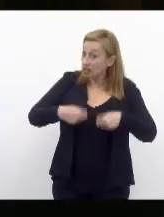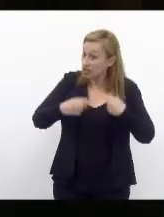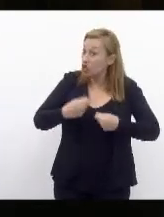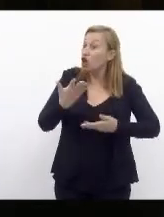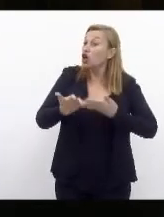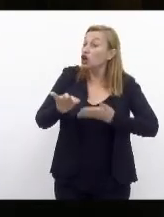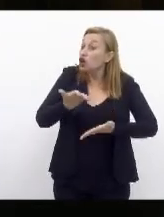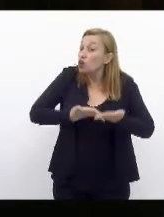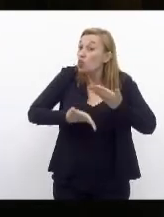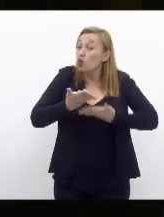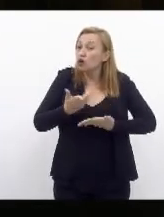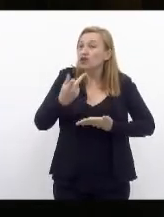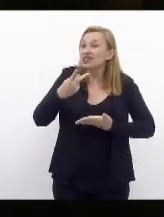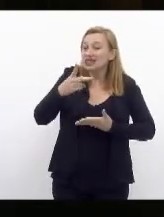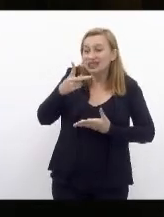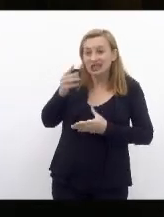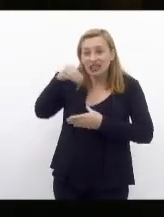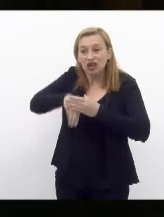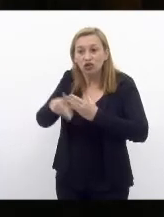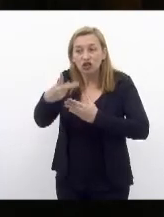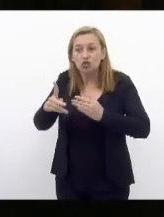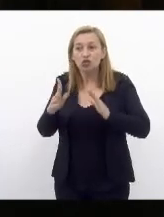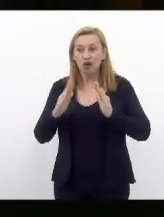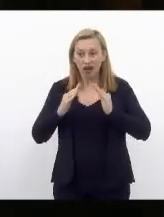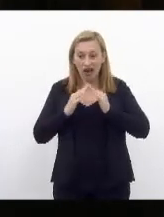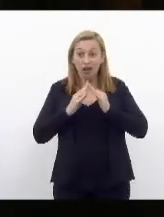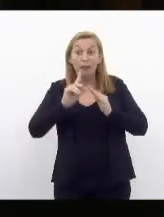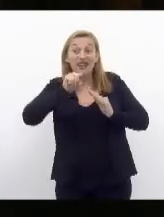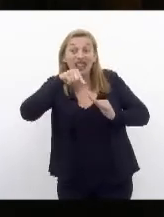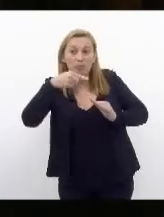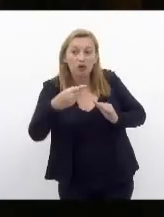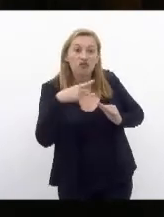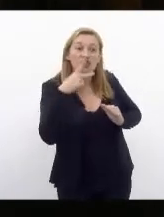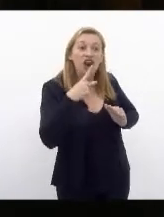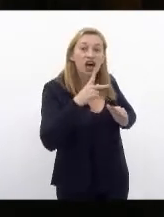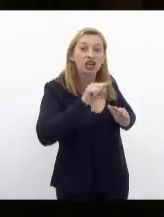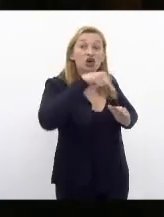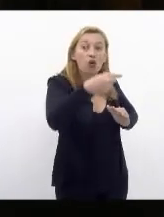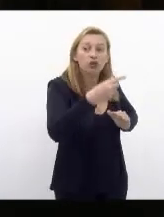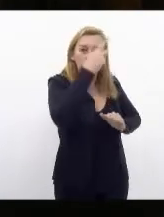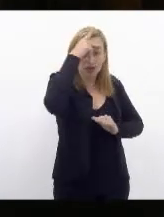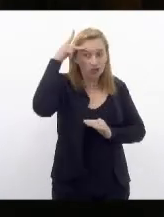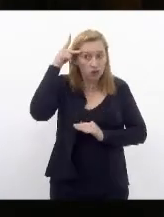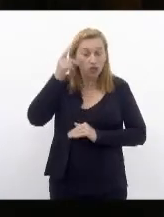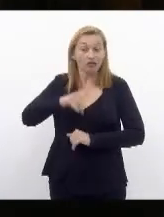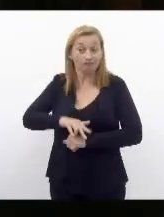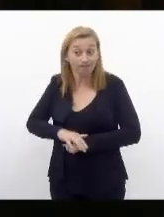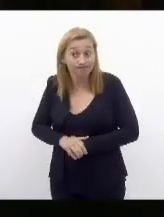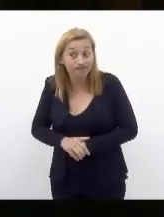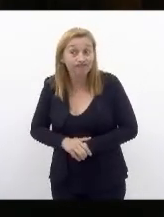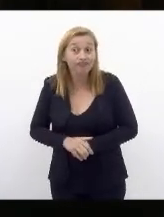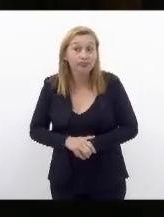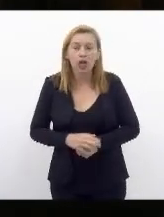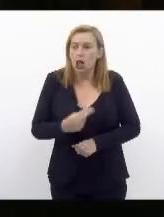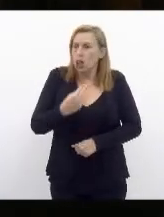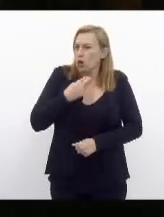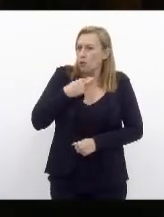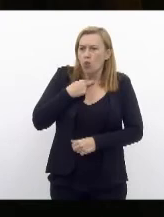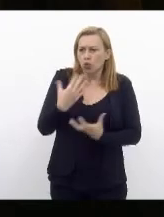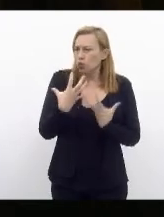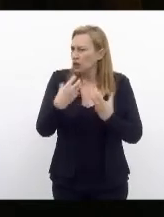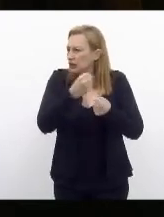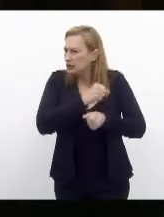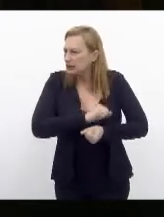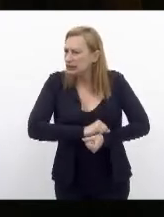cuide dentro de casa primeiro, para depois atacar e tacar pedra nos outros. Não posso